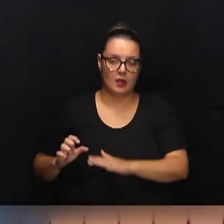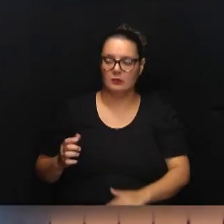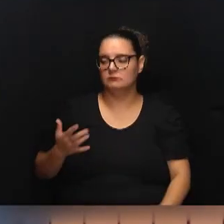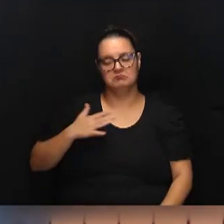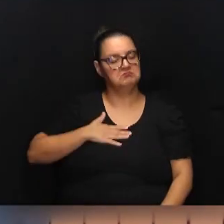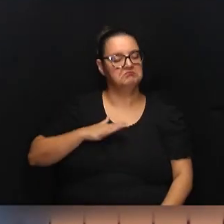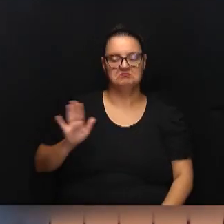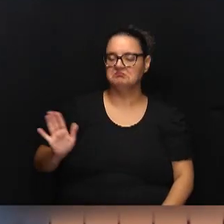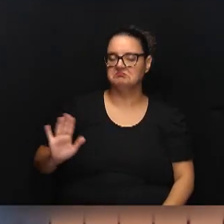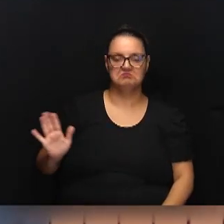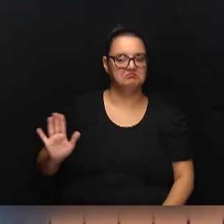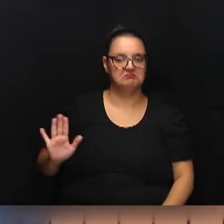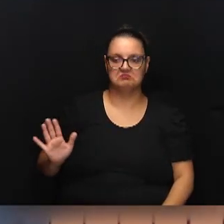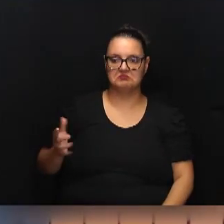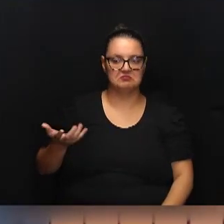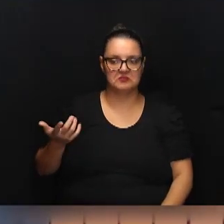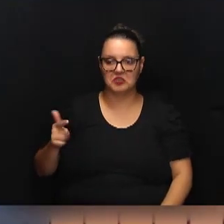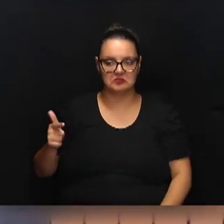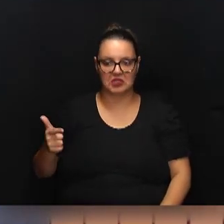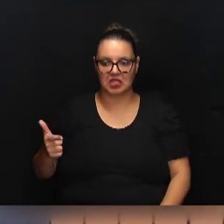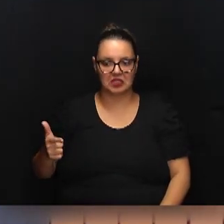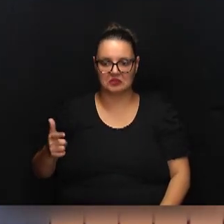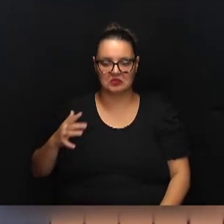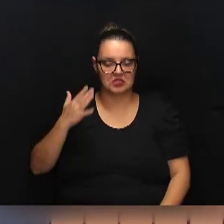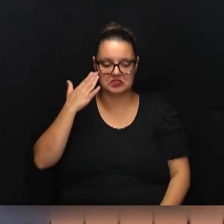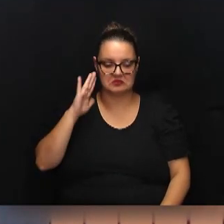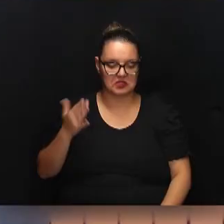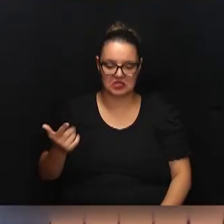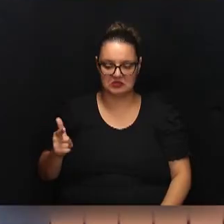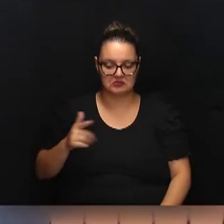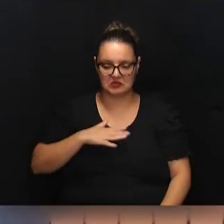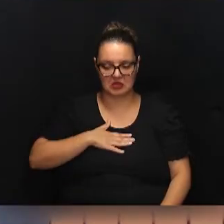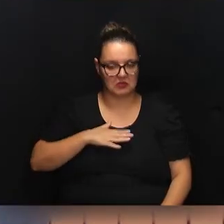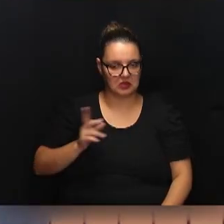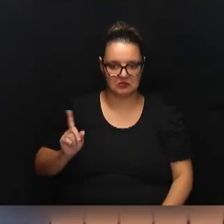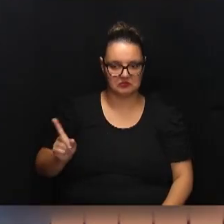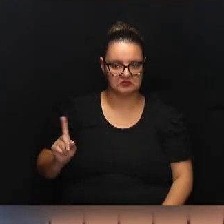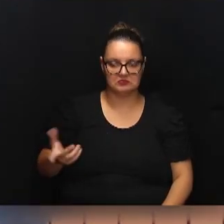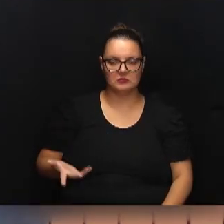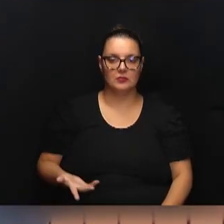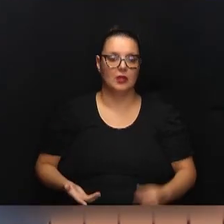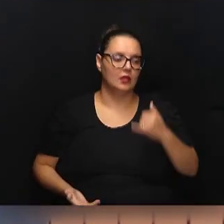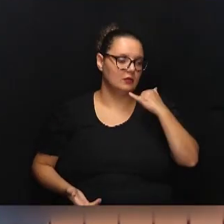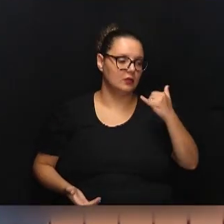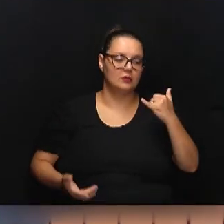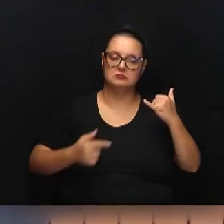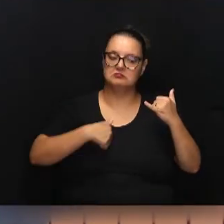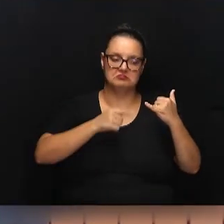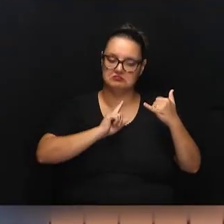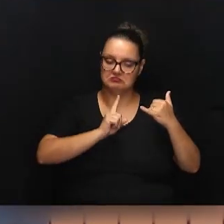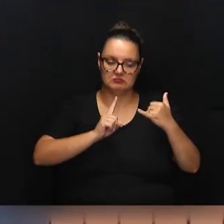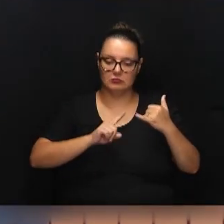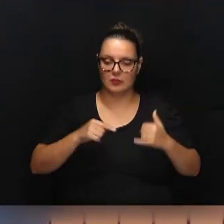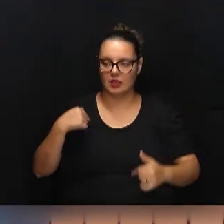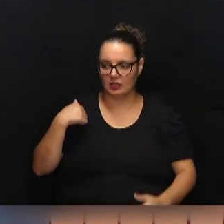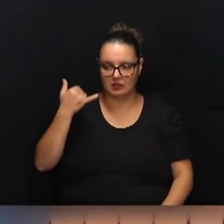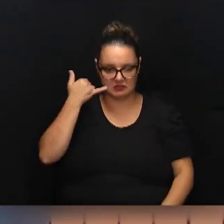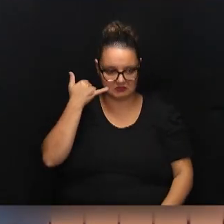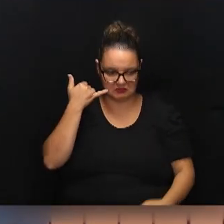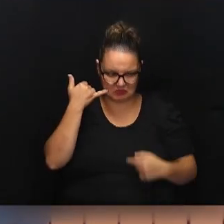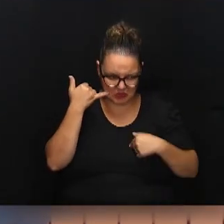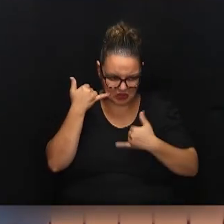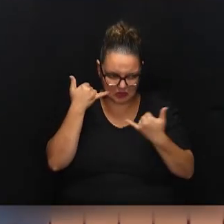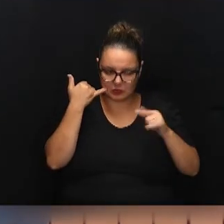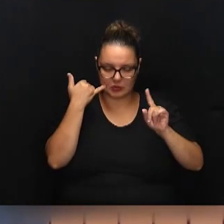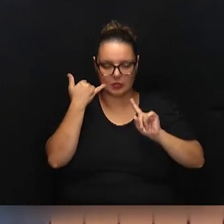pertence a mim, você liga para outra, não pertence, e acaba ficando ali abandonado. Então agora isso aqui vai ajudar, porque vai ter